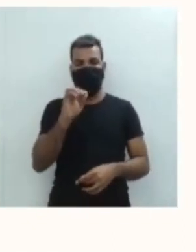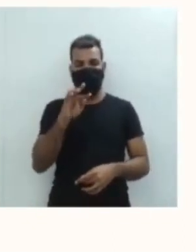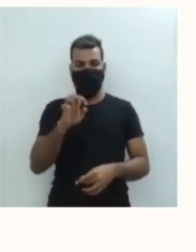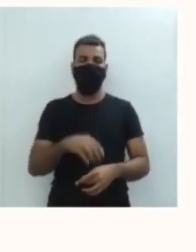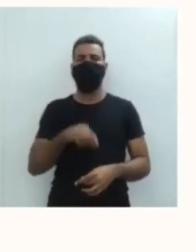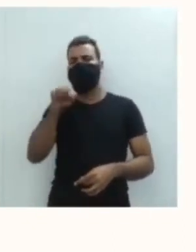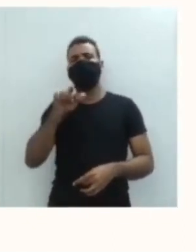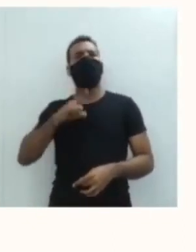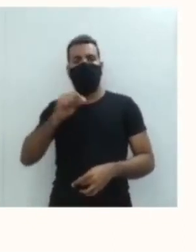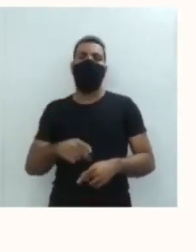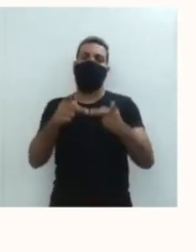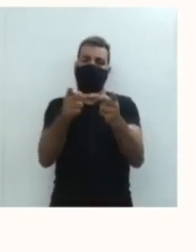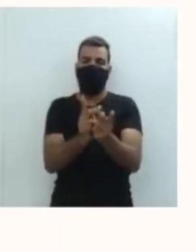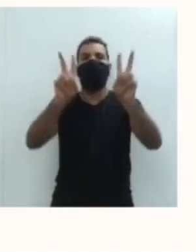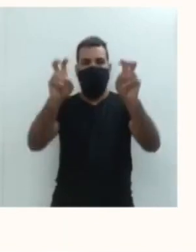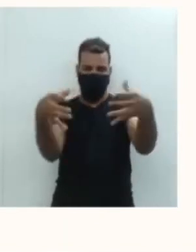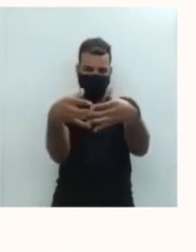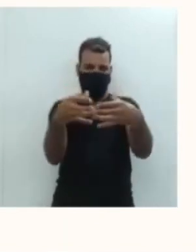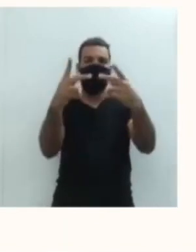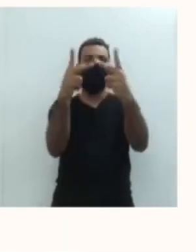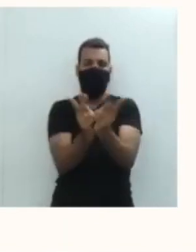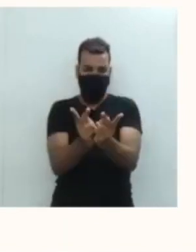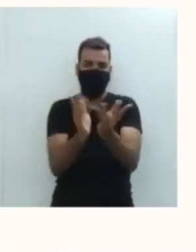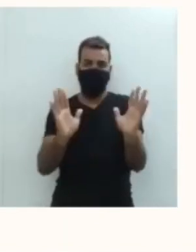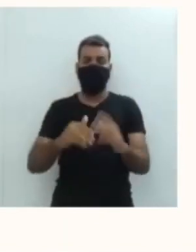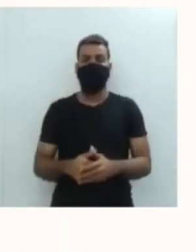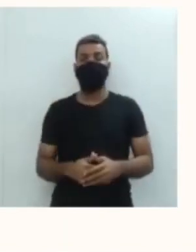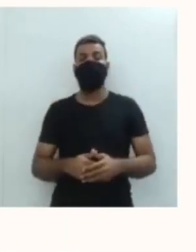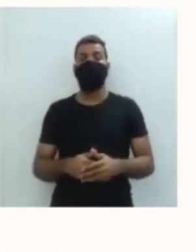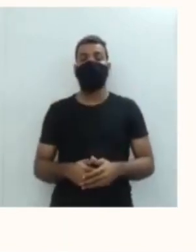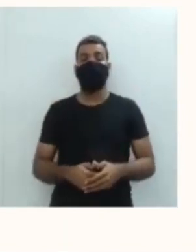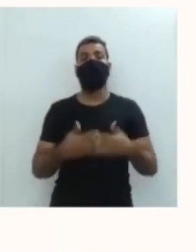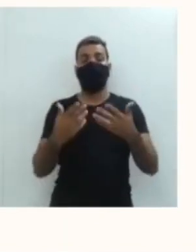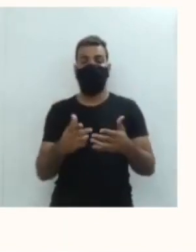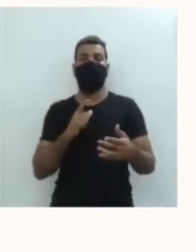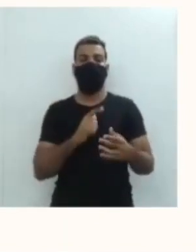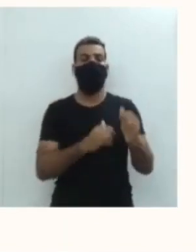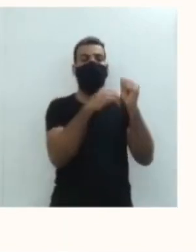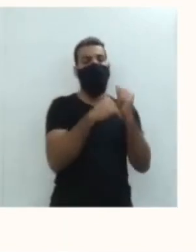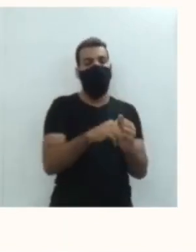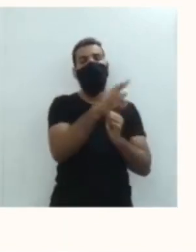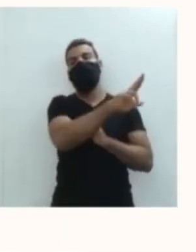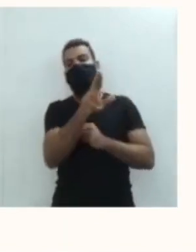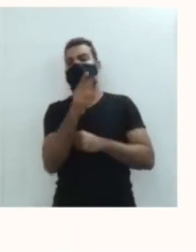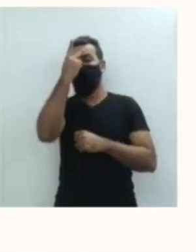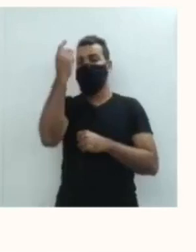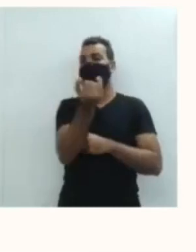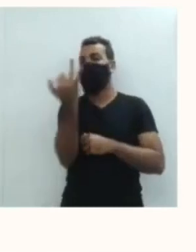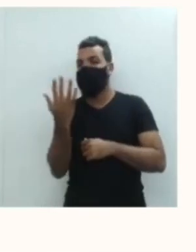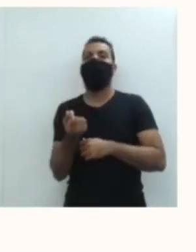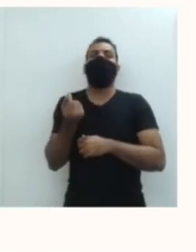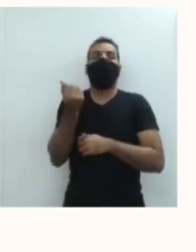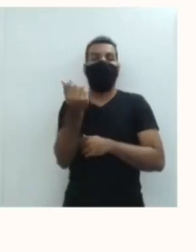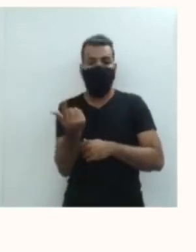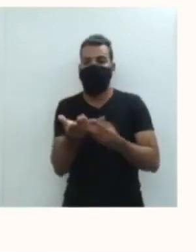aonde nós temos o nosso atributos o código nome quantidade de pessoas servidas o preço